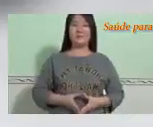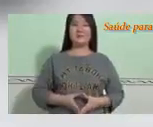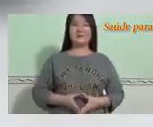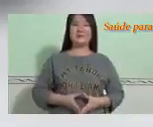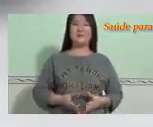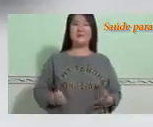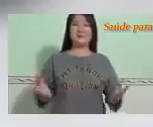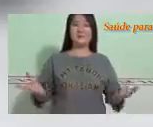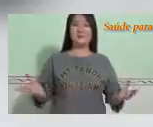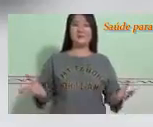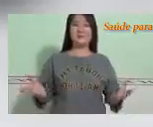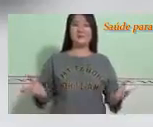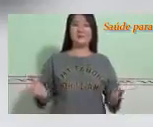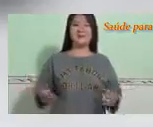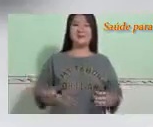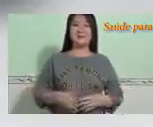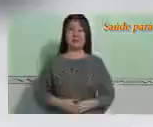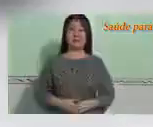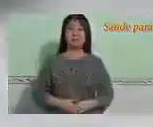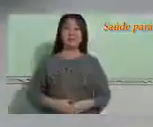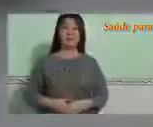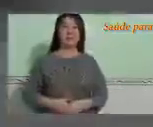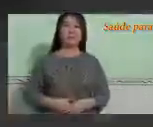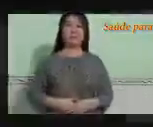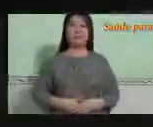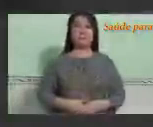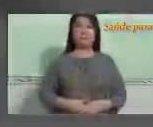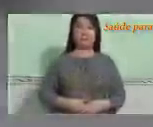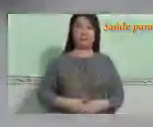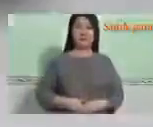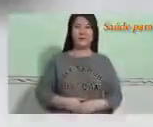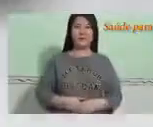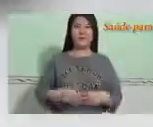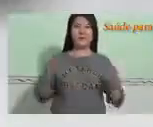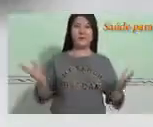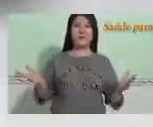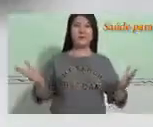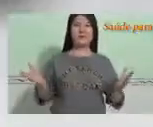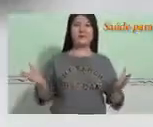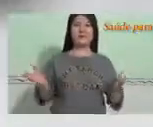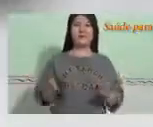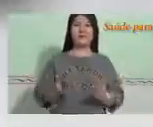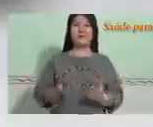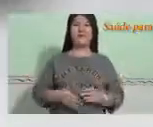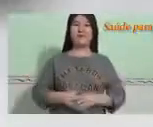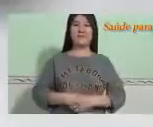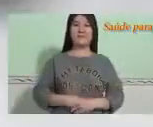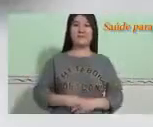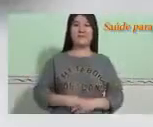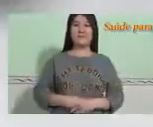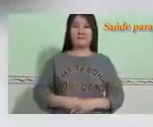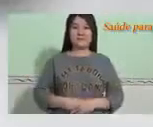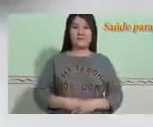2.10.levantarcedodiarmente é quando o despertador tocar pela manhã, vírgula, pessoa deve se espreguiçar e levantar logo que possível, vírgula, e abrir